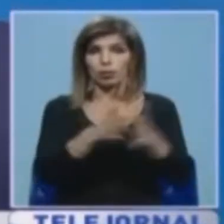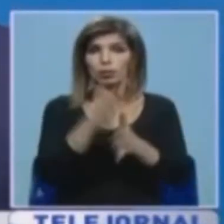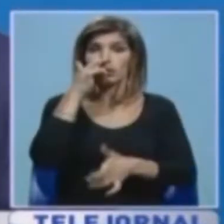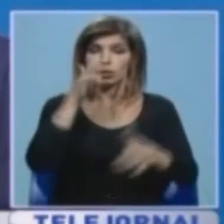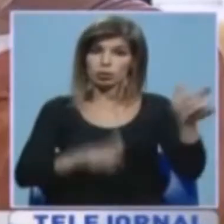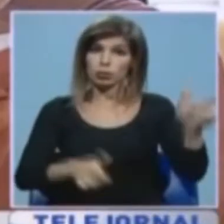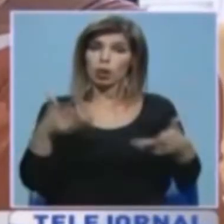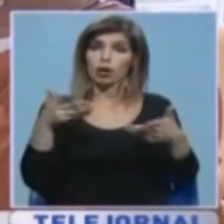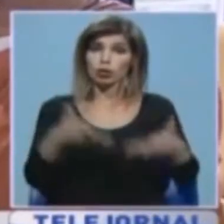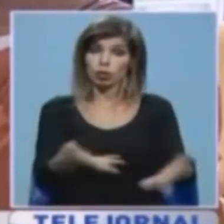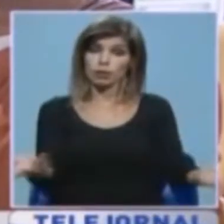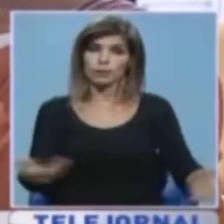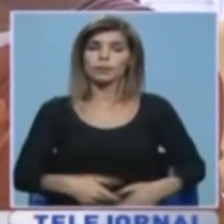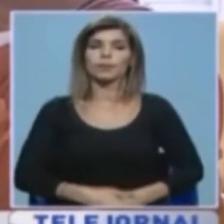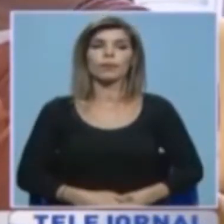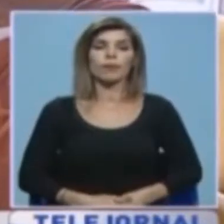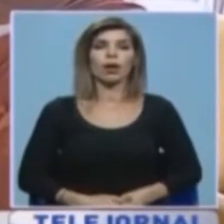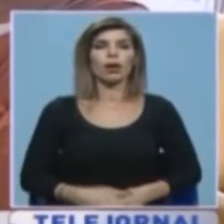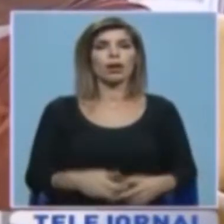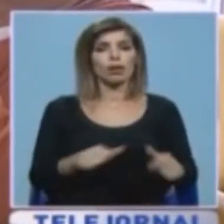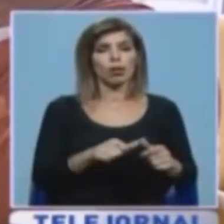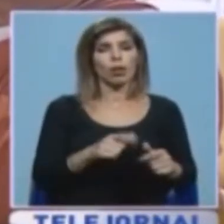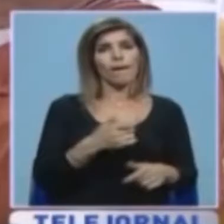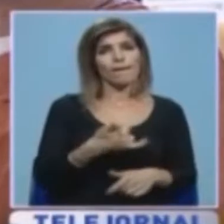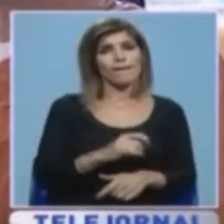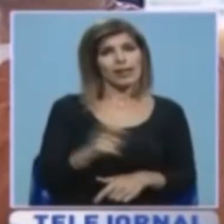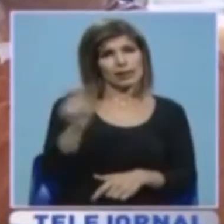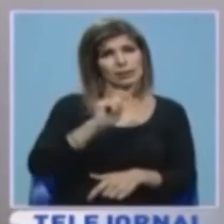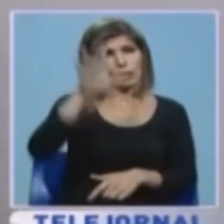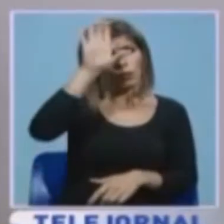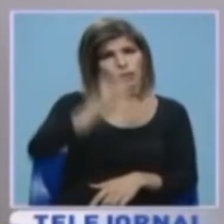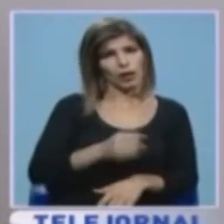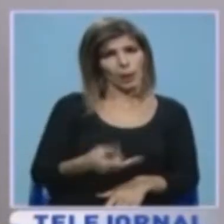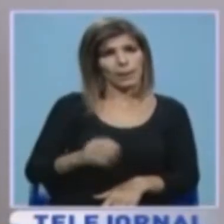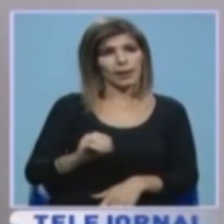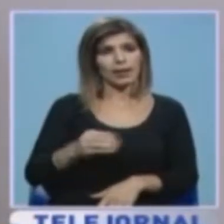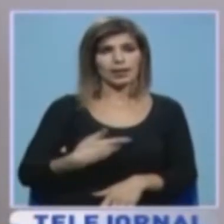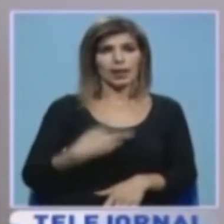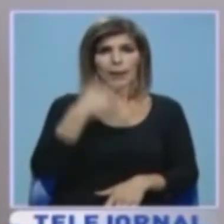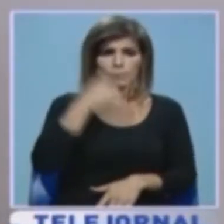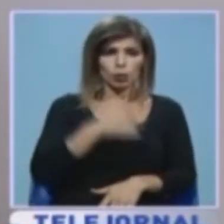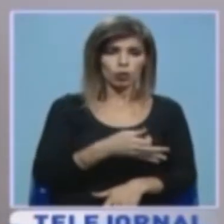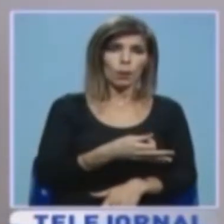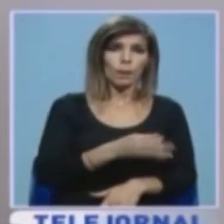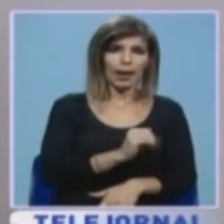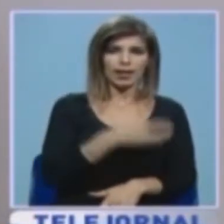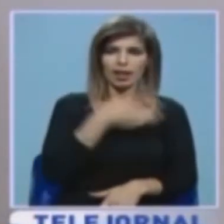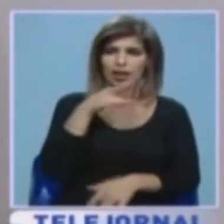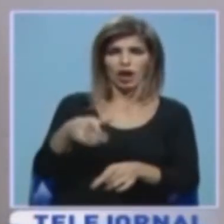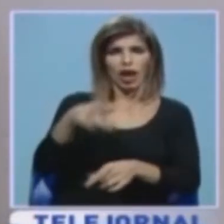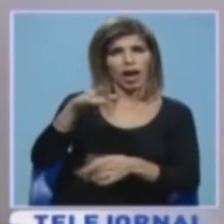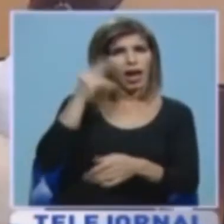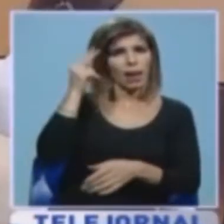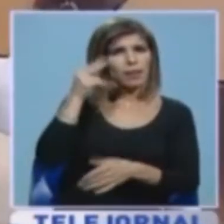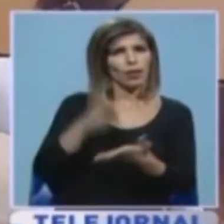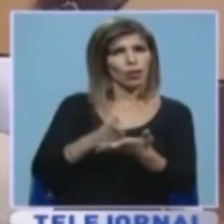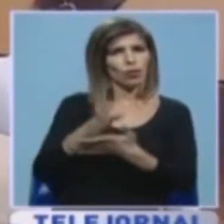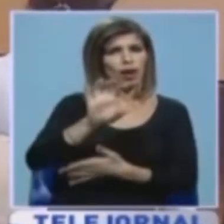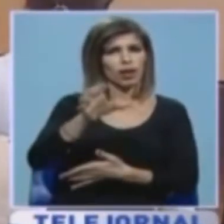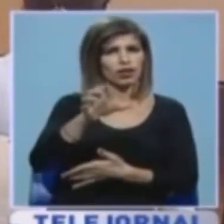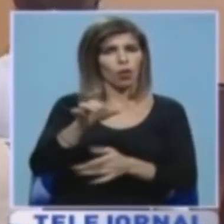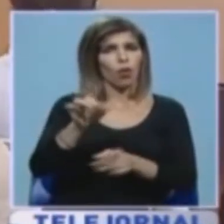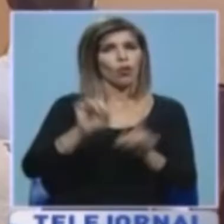ajudar as populações. Aos 20 meses de governação social-democrata, os socialistas dizem que a Madeira continua a ser a região do país